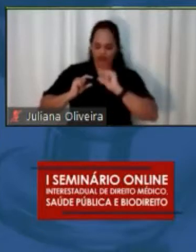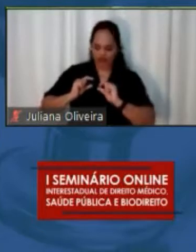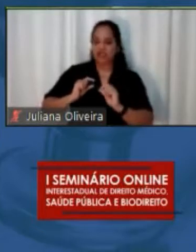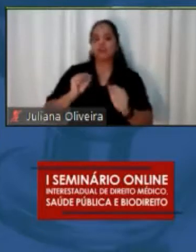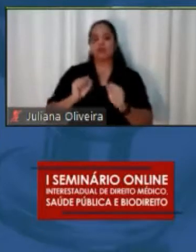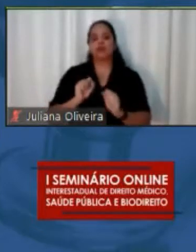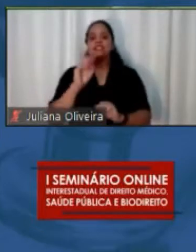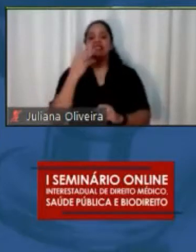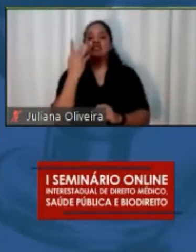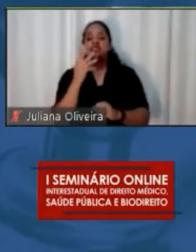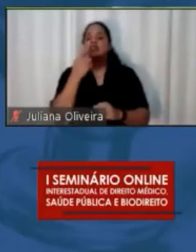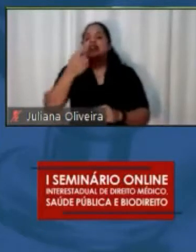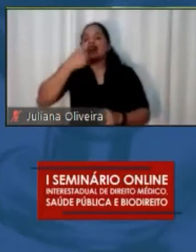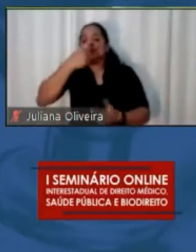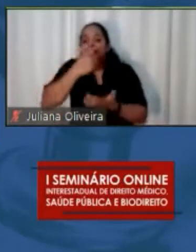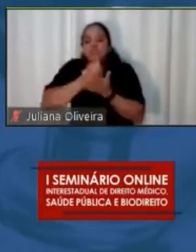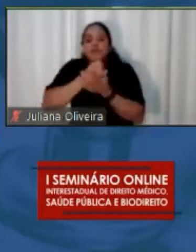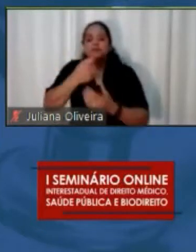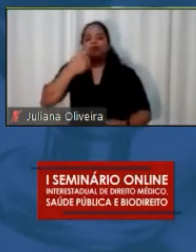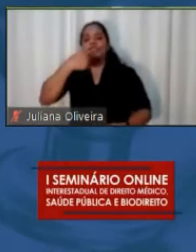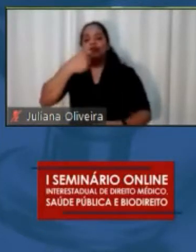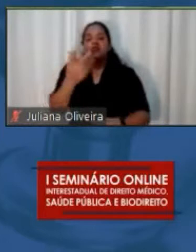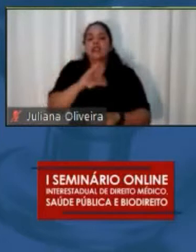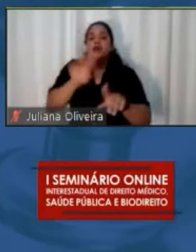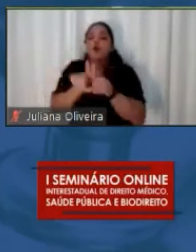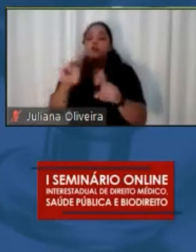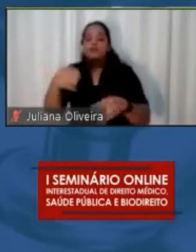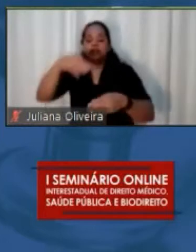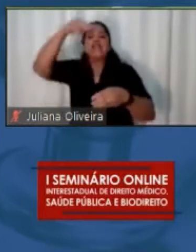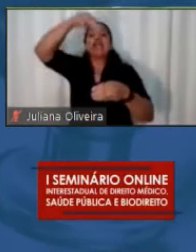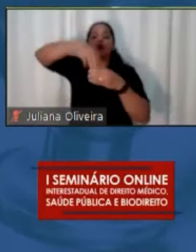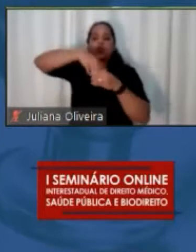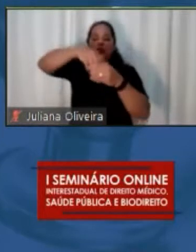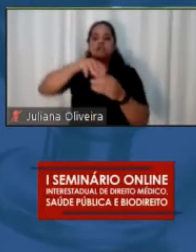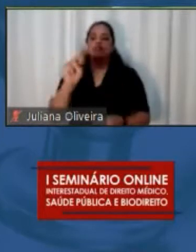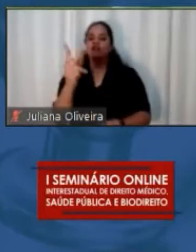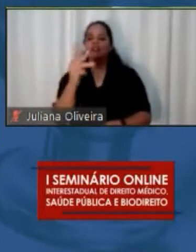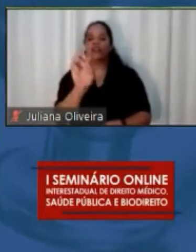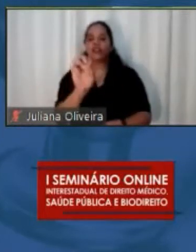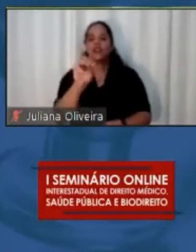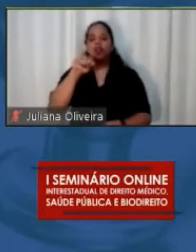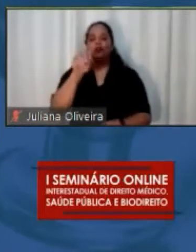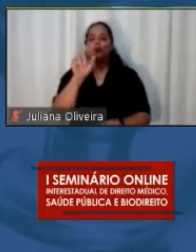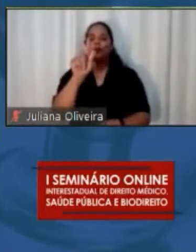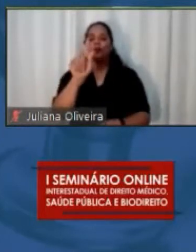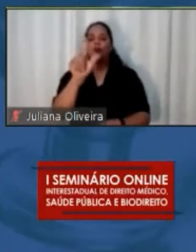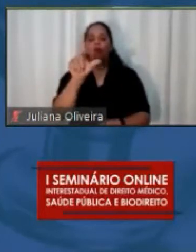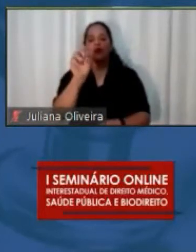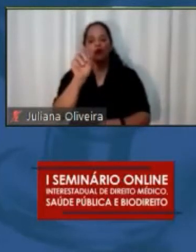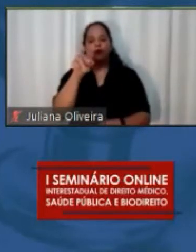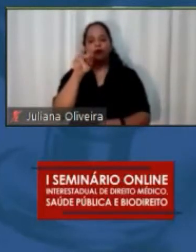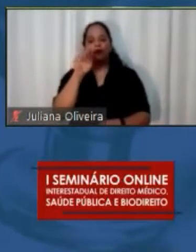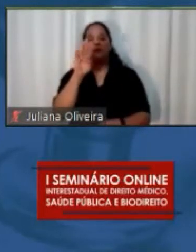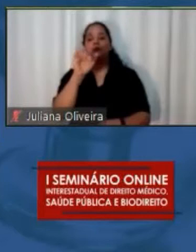transporte de oxigênio e vai fazer com que o consumo de oxigênio nos tecidos seja maior e isso diminua a isquemia dos